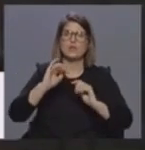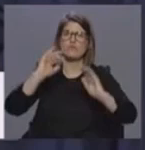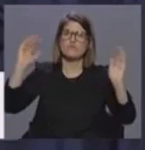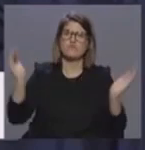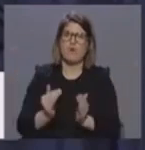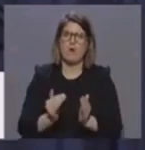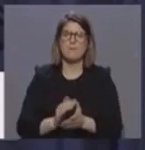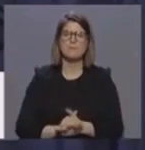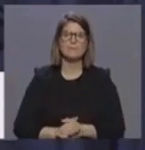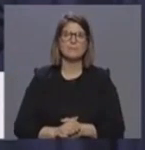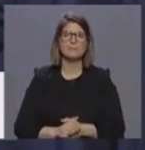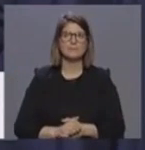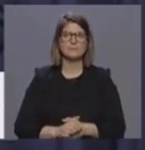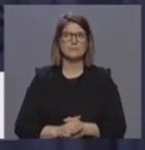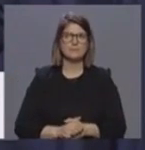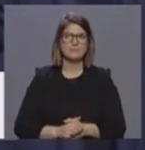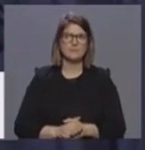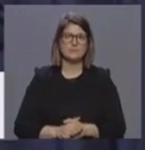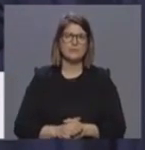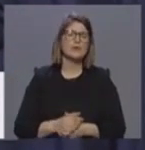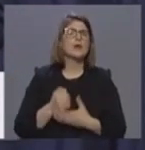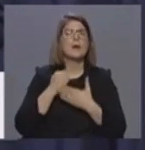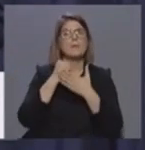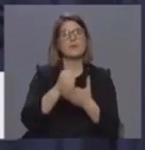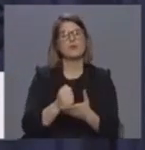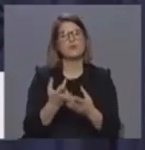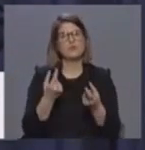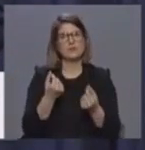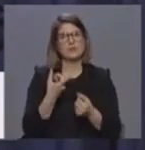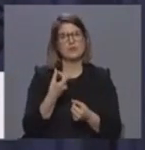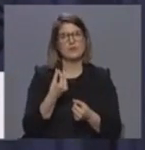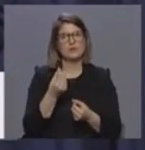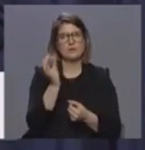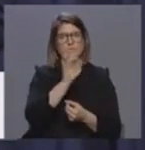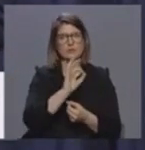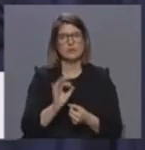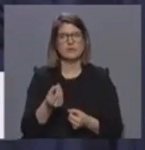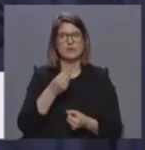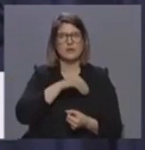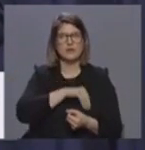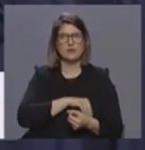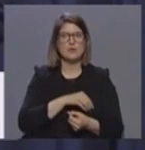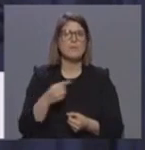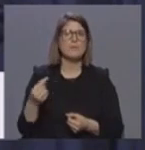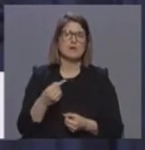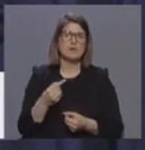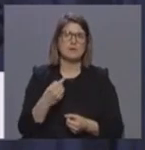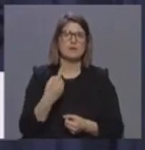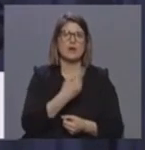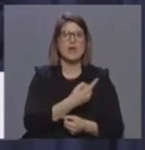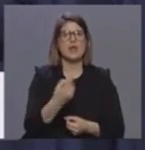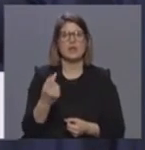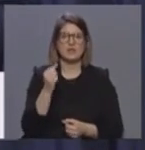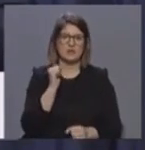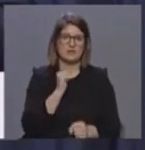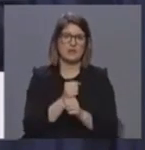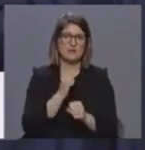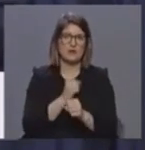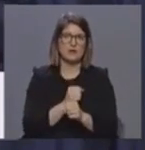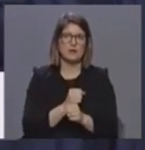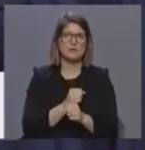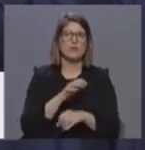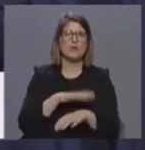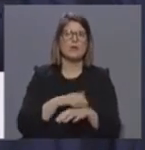O adiantamento do apoio financeiro de 90% do valor de salário mínimo por cada posto de trabalho para um conjunto